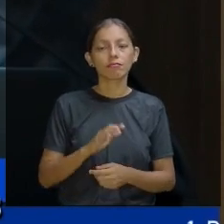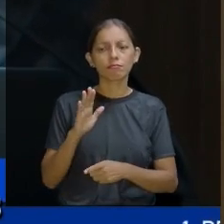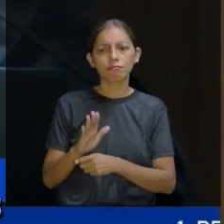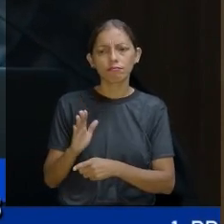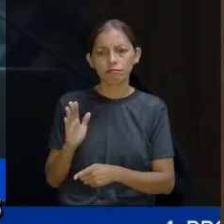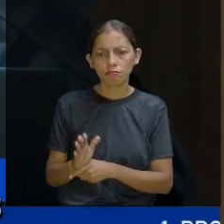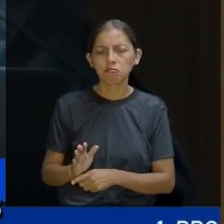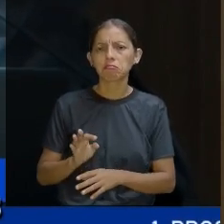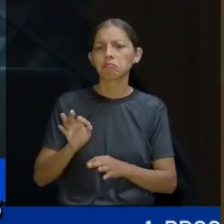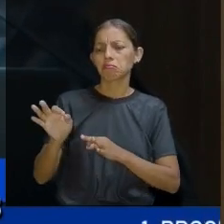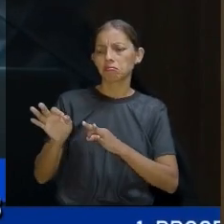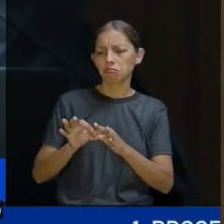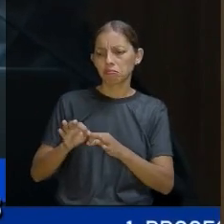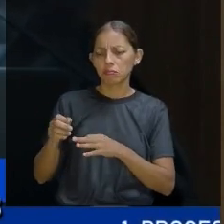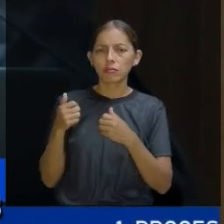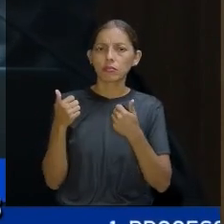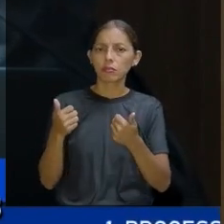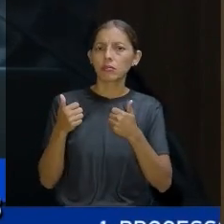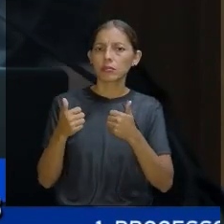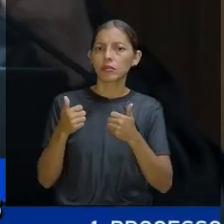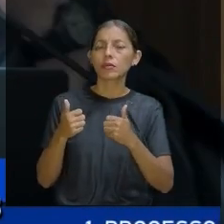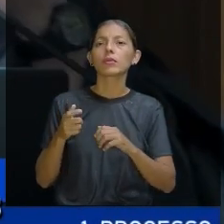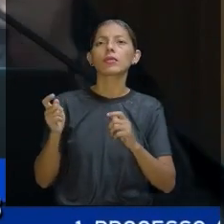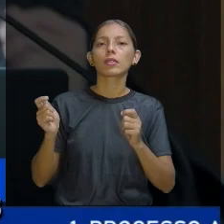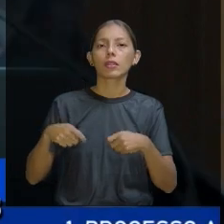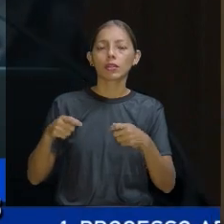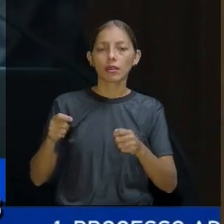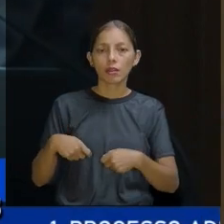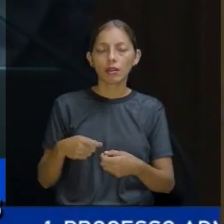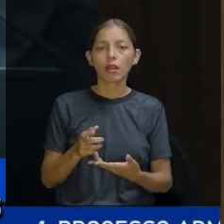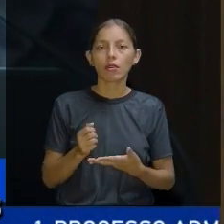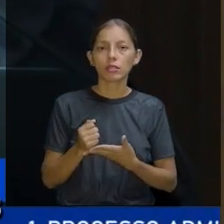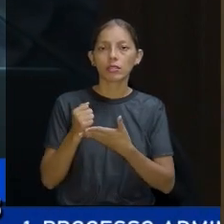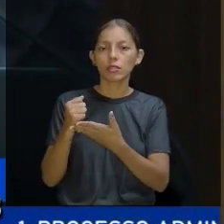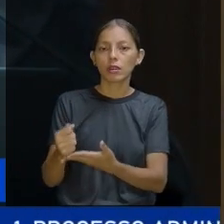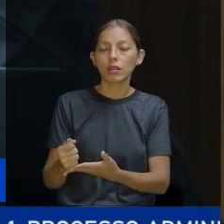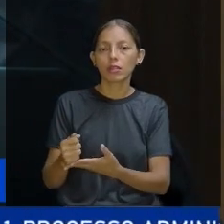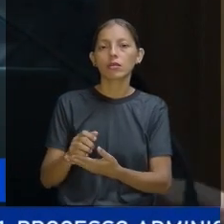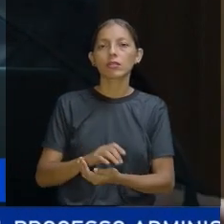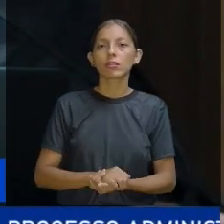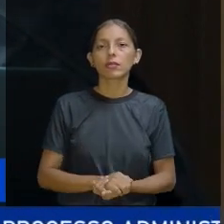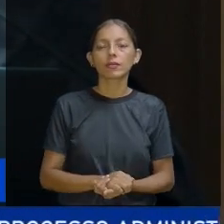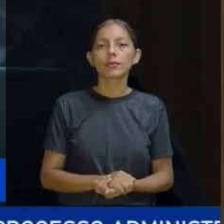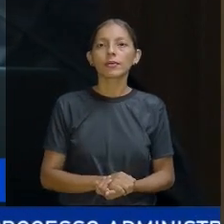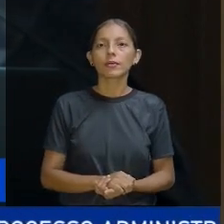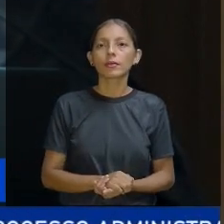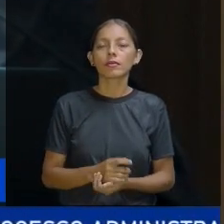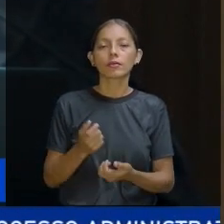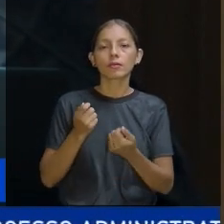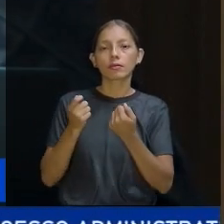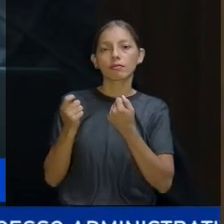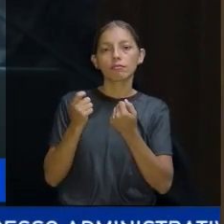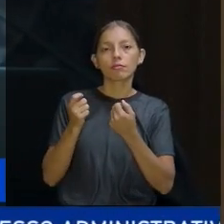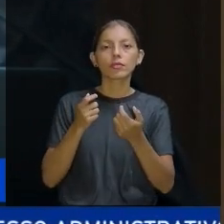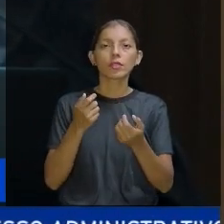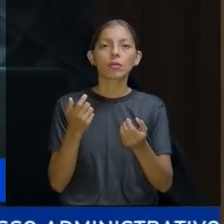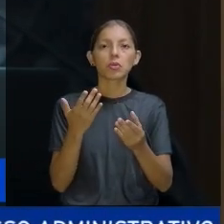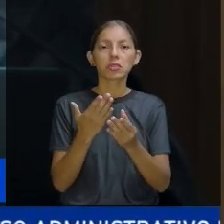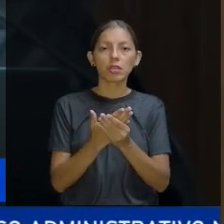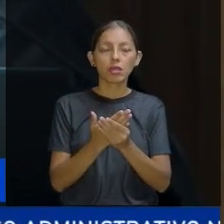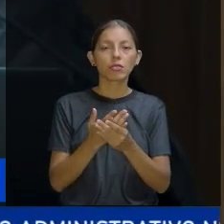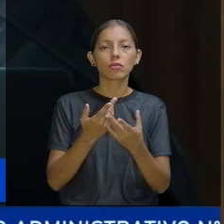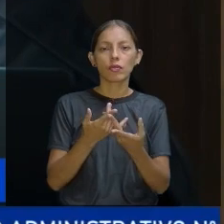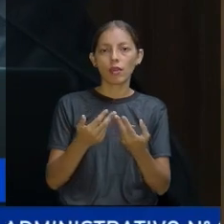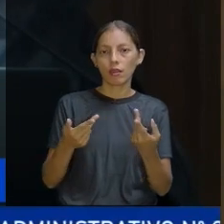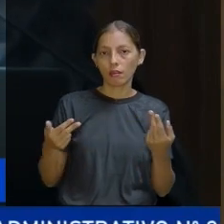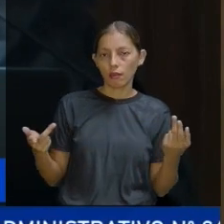operações de organização, auxiliando na concretização dos objetivos organizacionais, avaliando esses processos de gerenciamento de riscos,